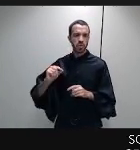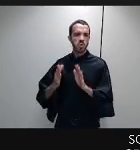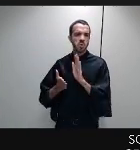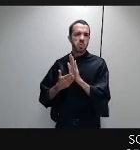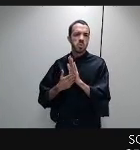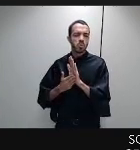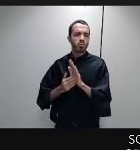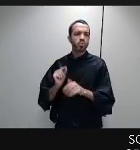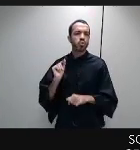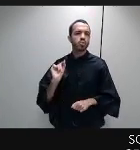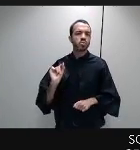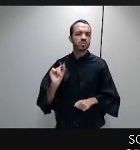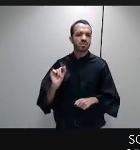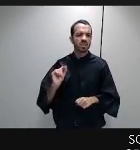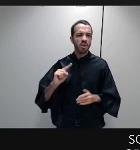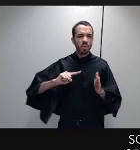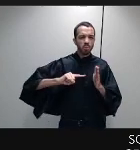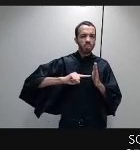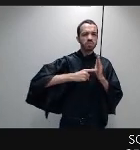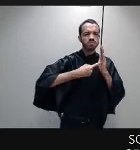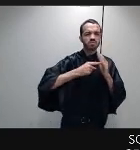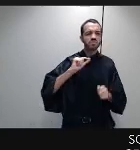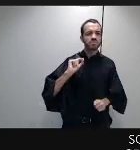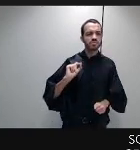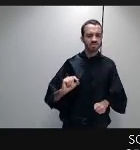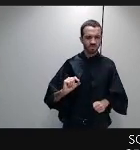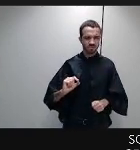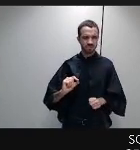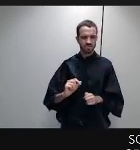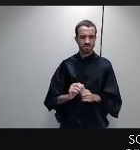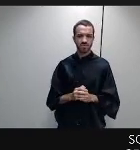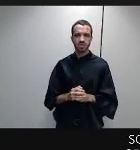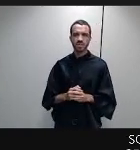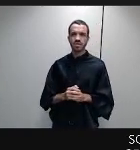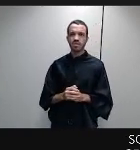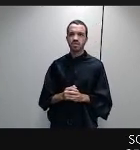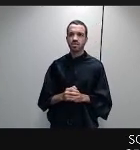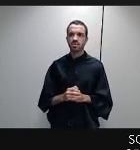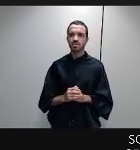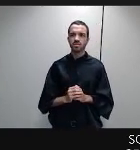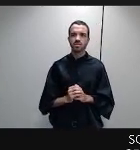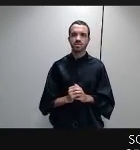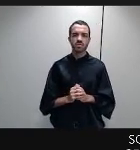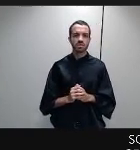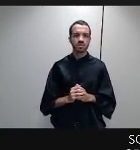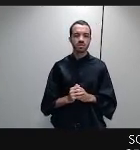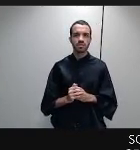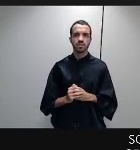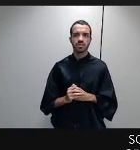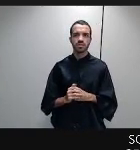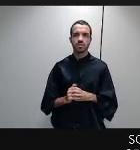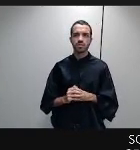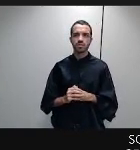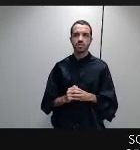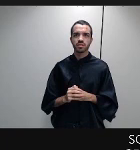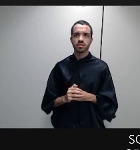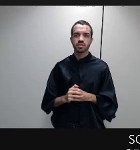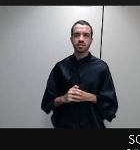dela ouvir a venda da mercadoria se eu não me engano aqui no caso especificamente ao combustível